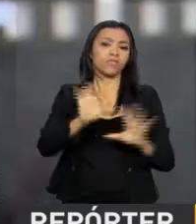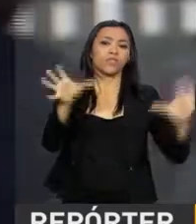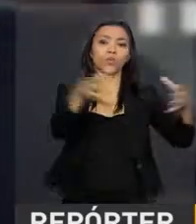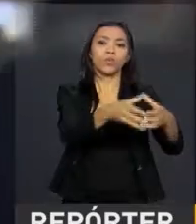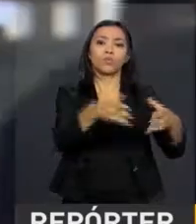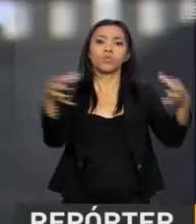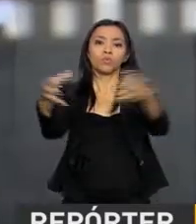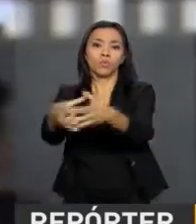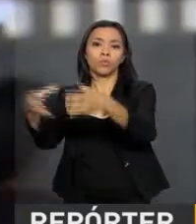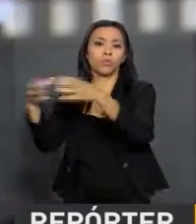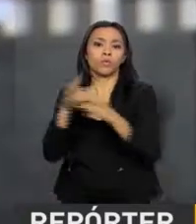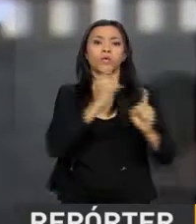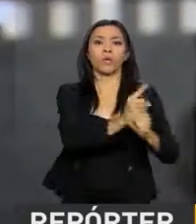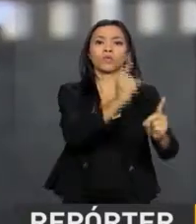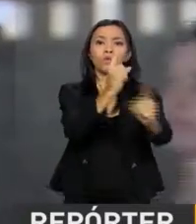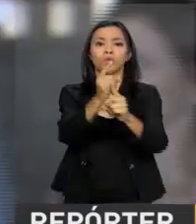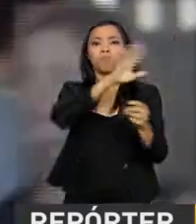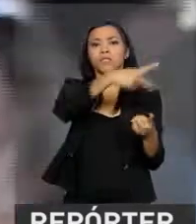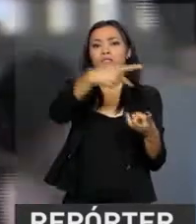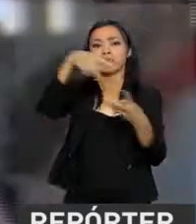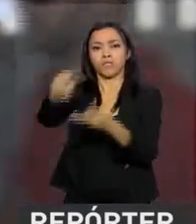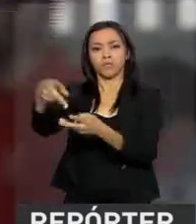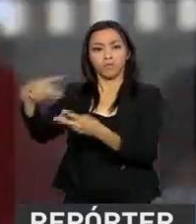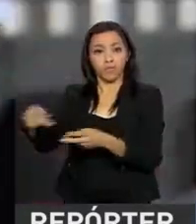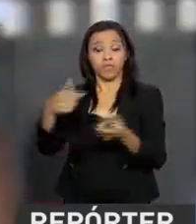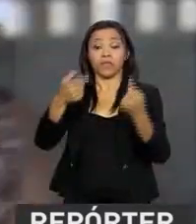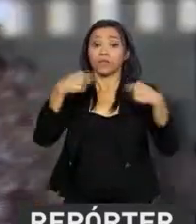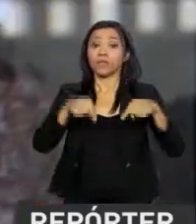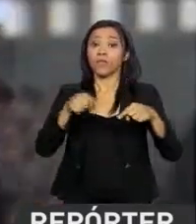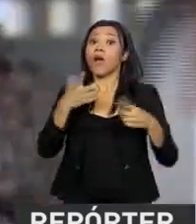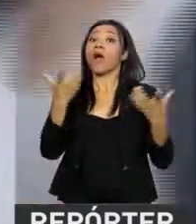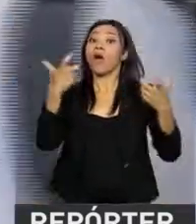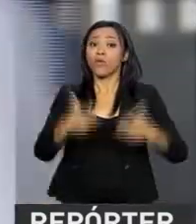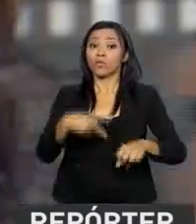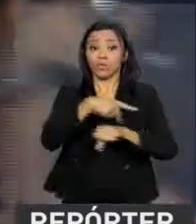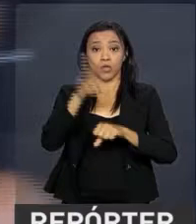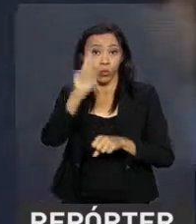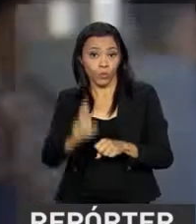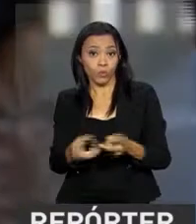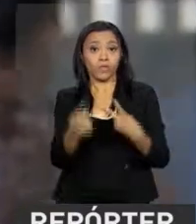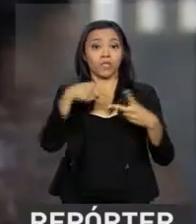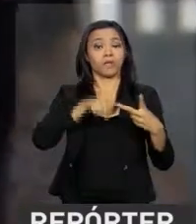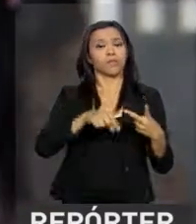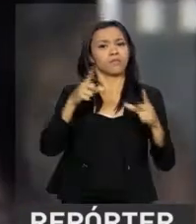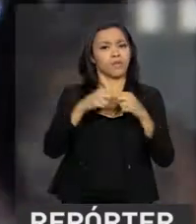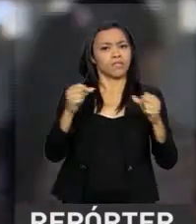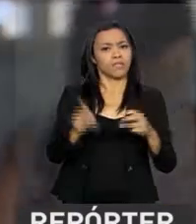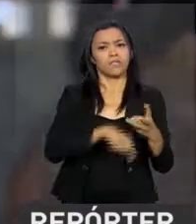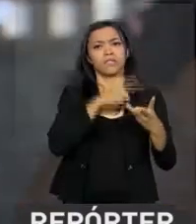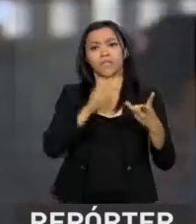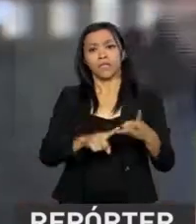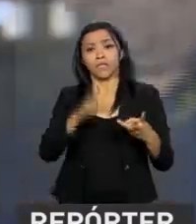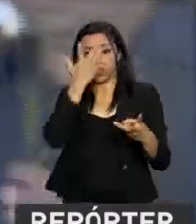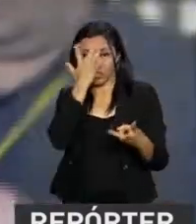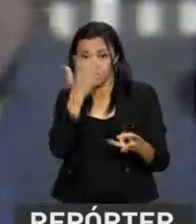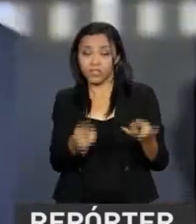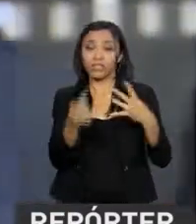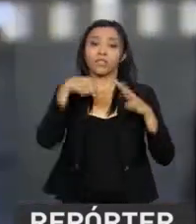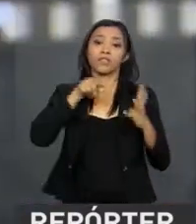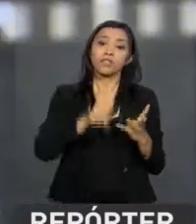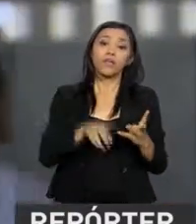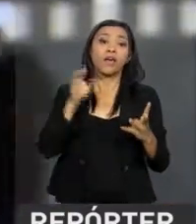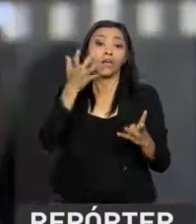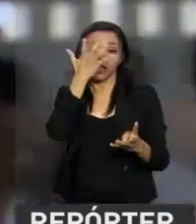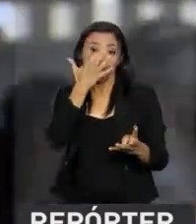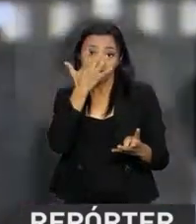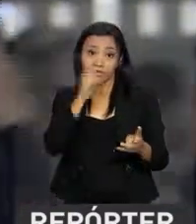encontros presidenciais a primeira foi em ecaterimburgo na rússia depois vieram brasília sanya na china nova délhi na